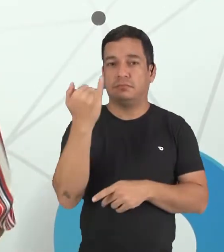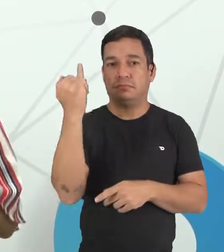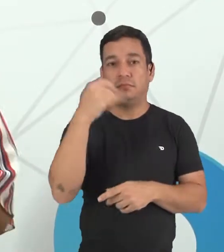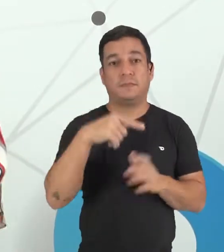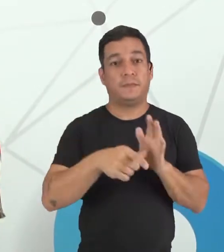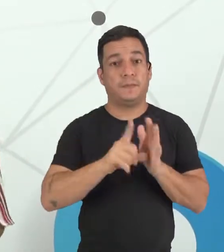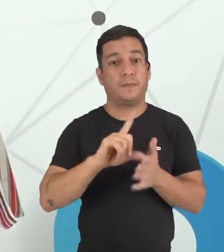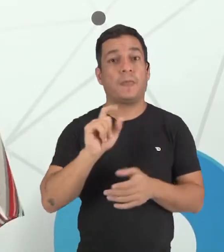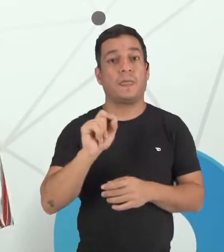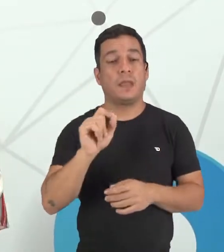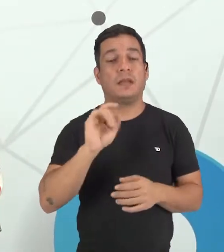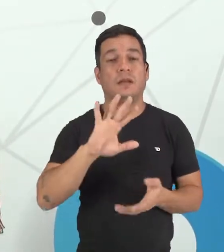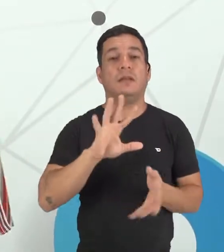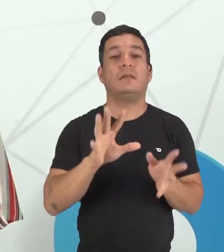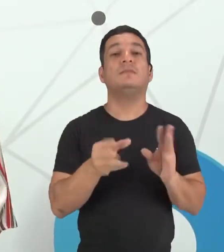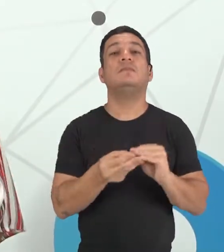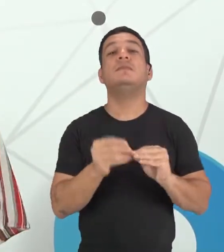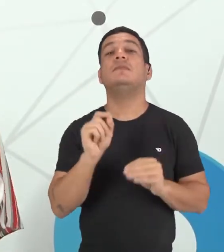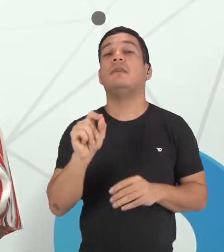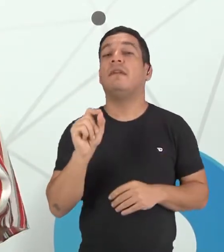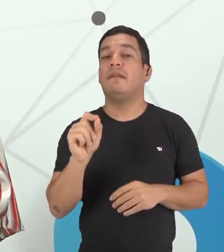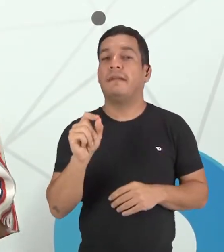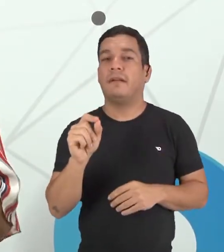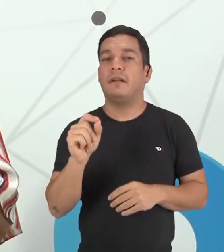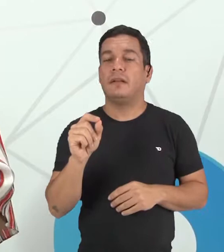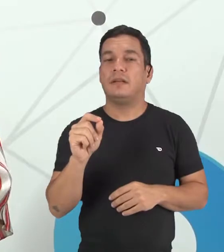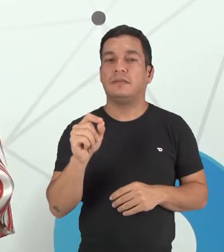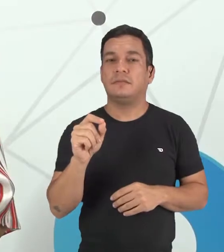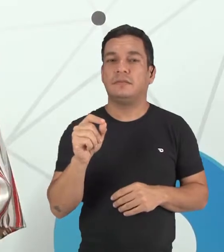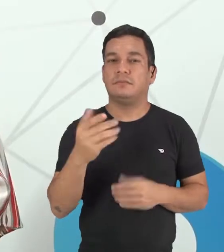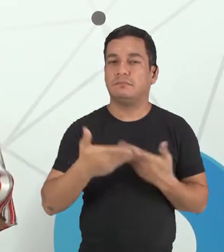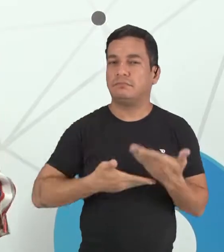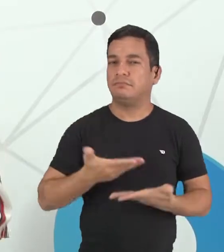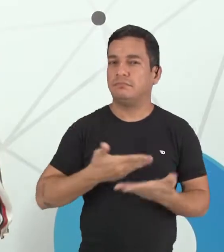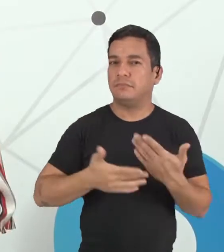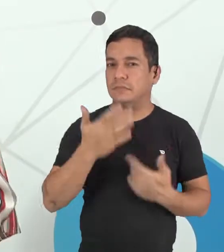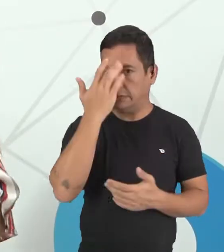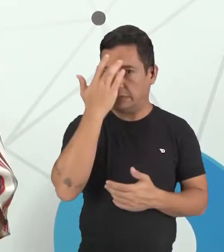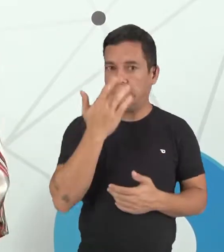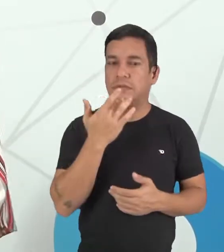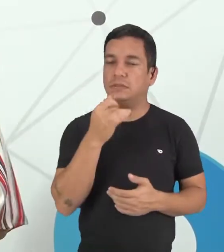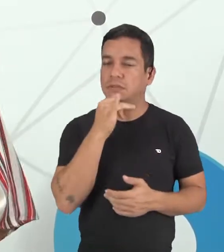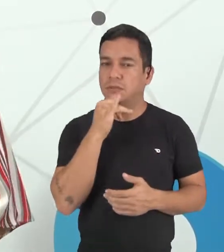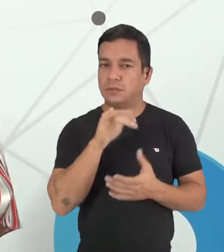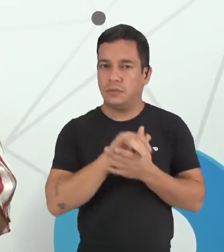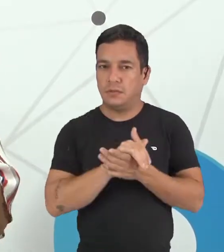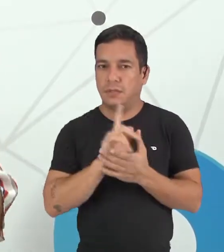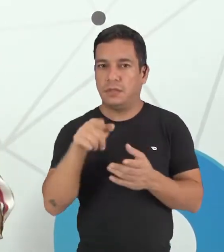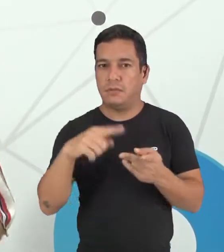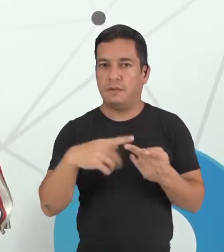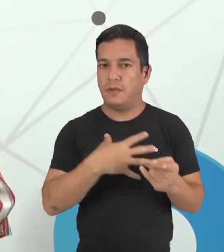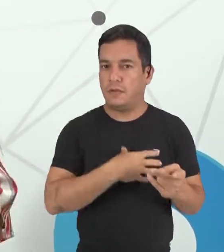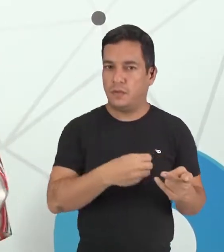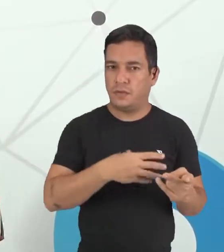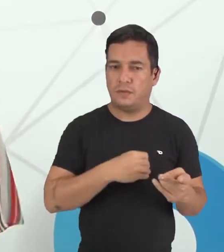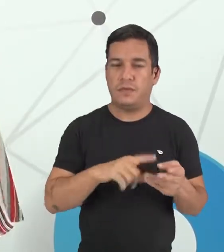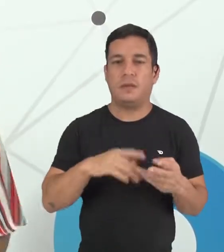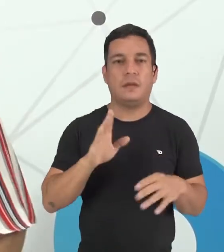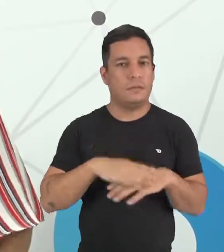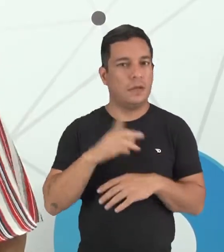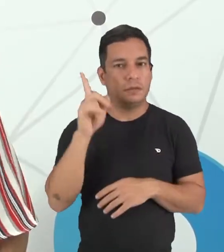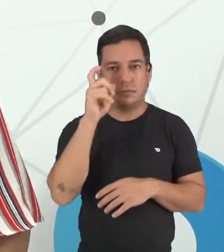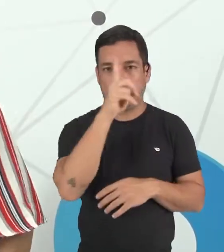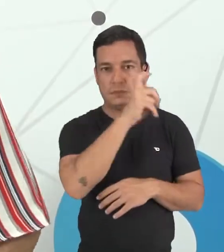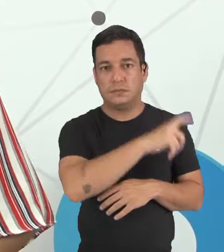importante antes que isso se transforme em um relacionamento mais sério, como um casamento, depois vem os filhos e fica muito